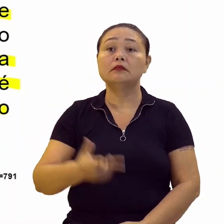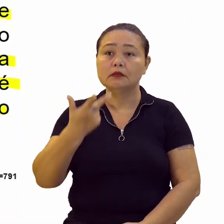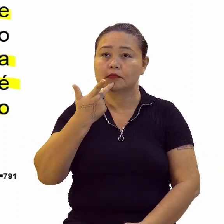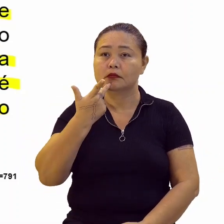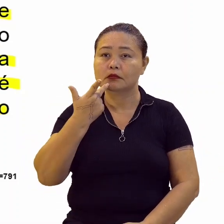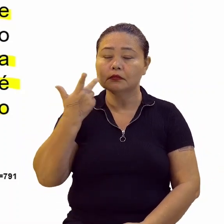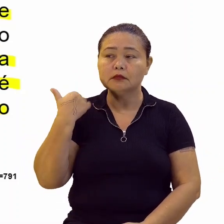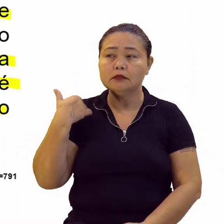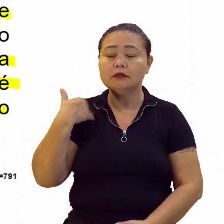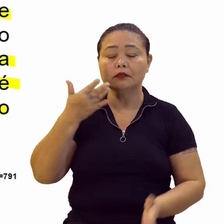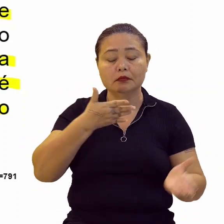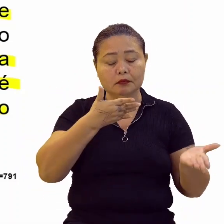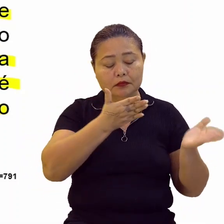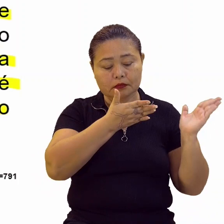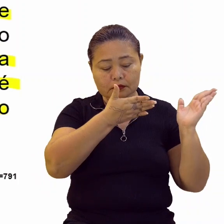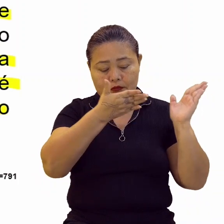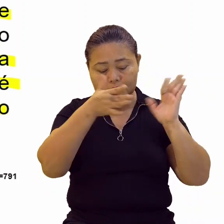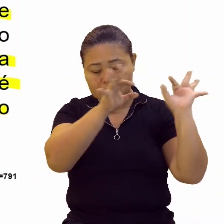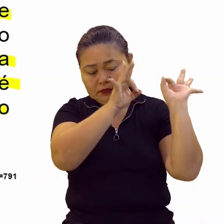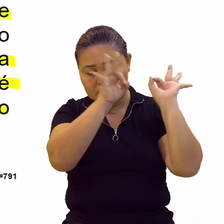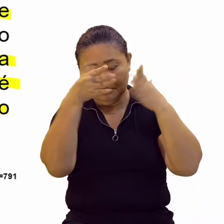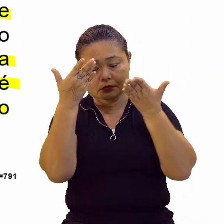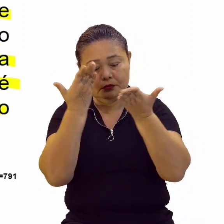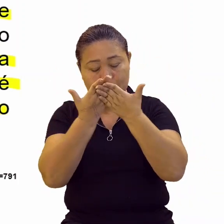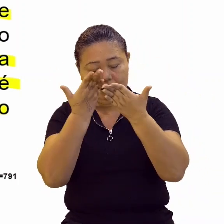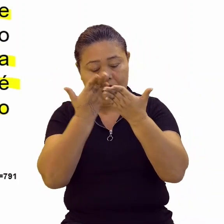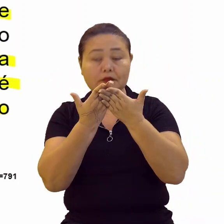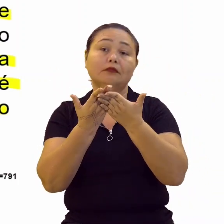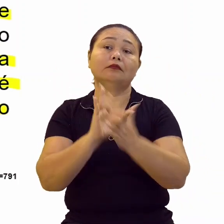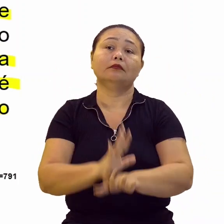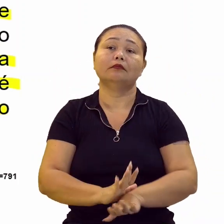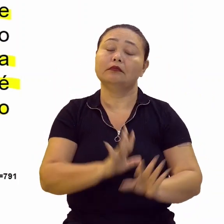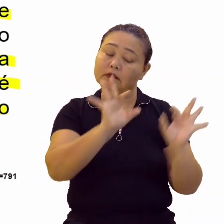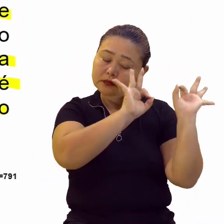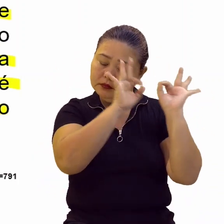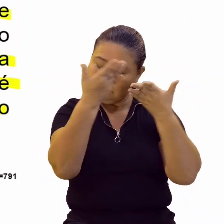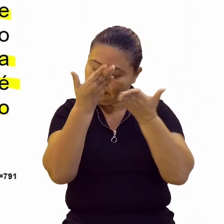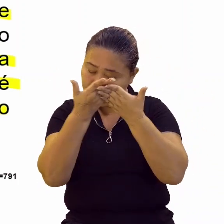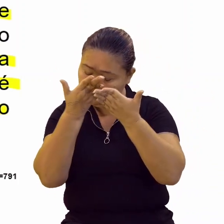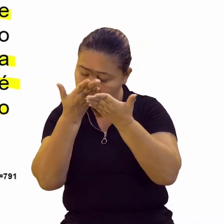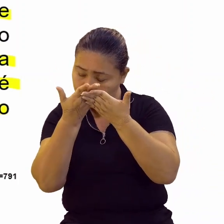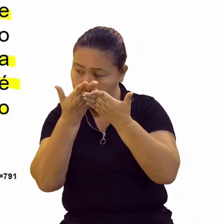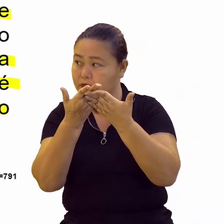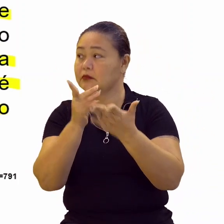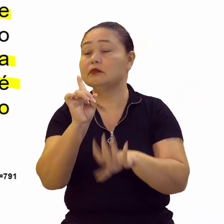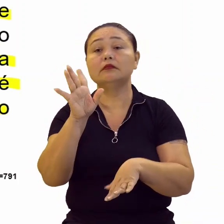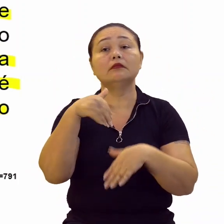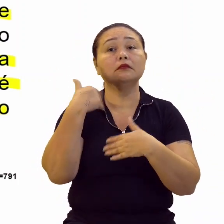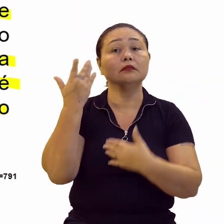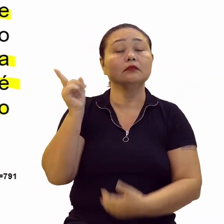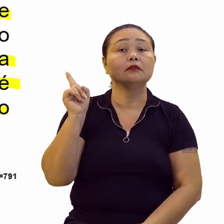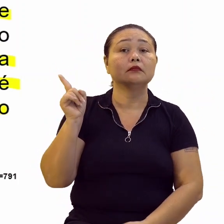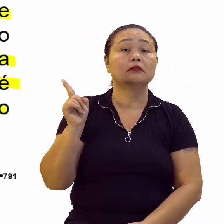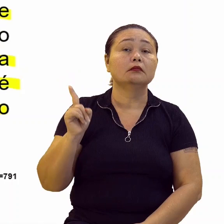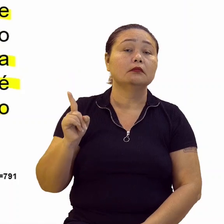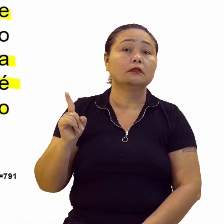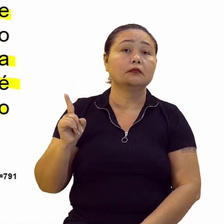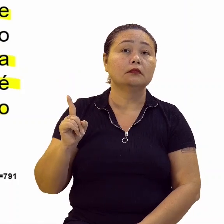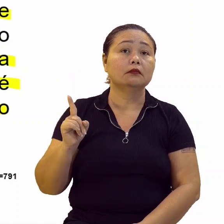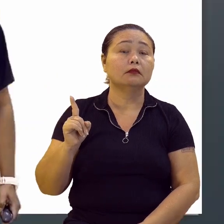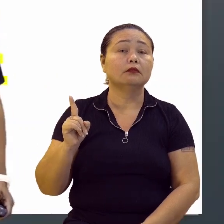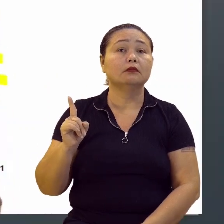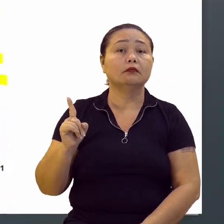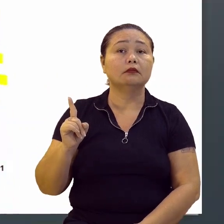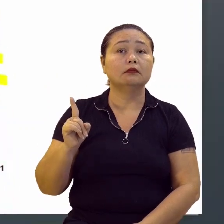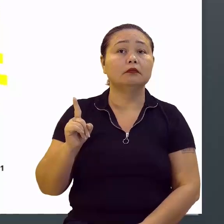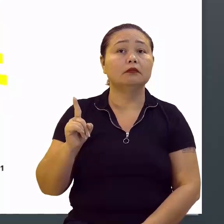isso a aula inteirinha, certo? Inteirinha, inteirinha, inteirinha. E aí eu venho um pouquinho aqui com você, tá? Vem